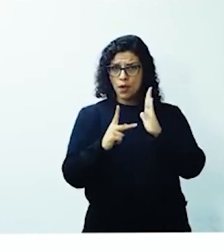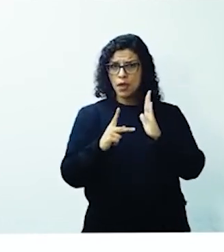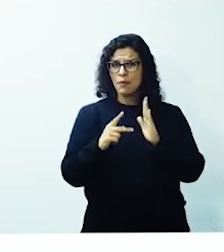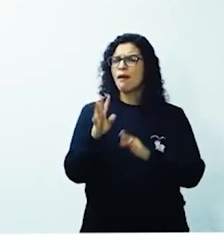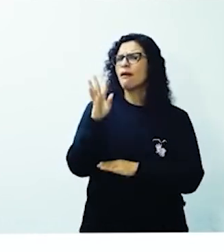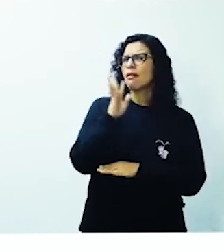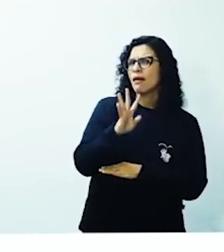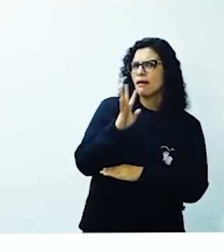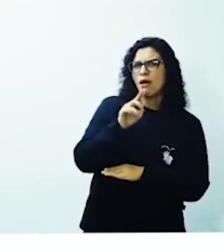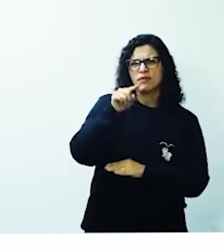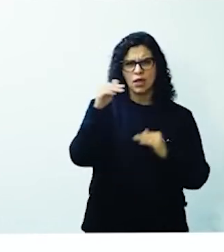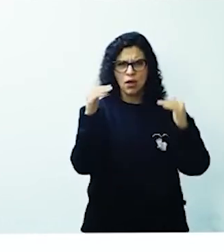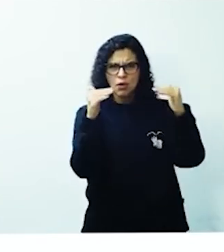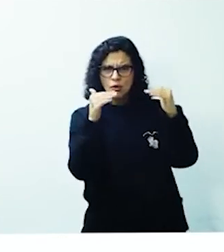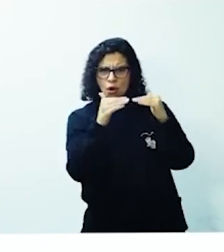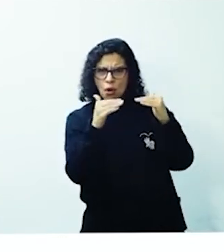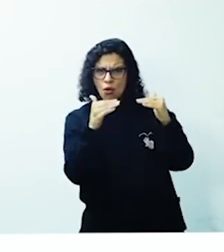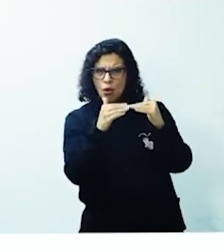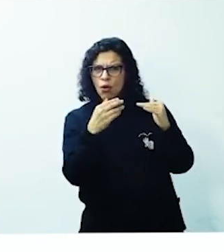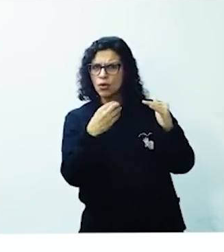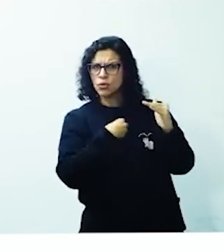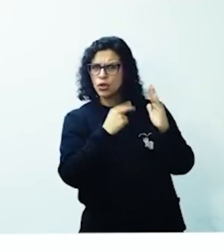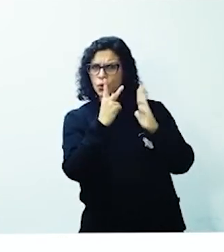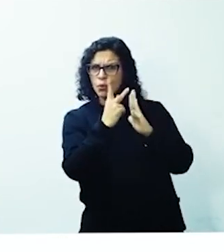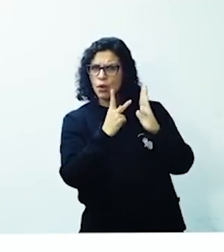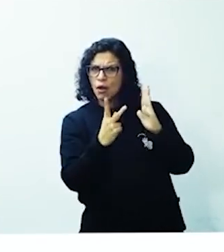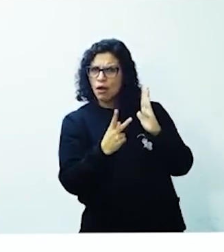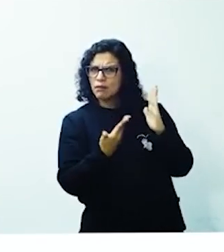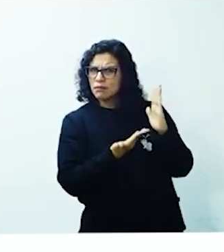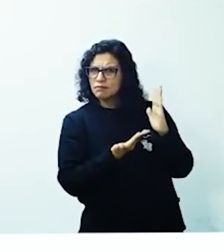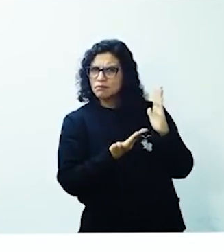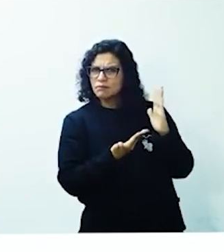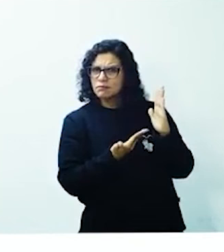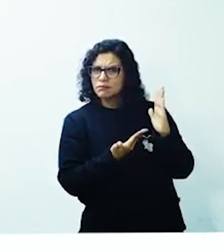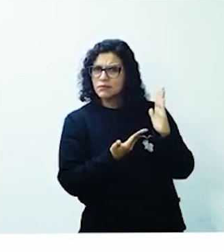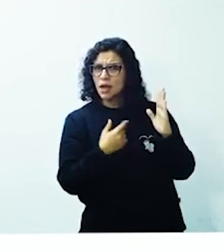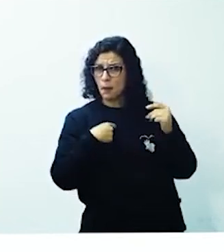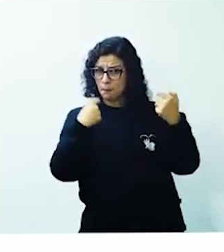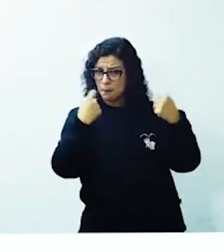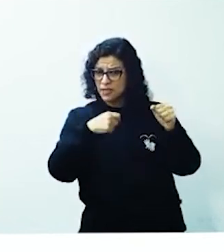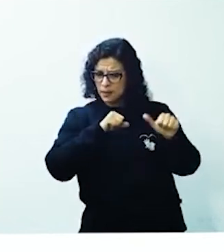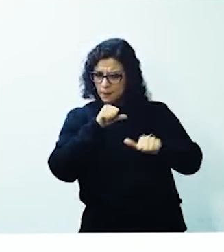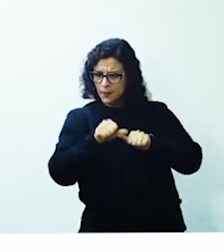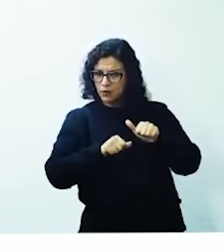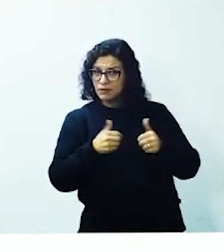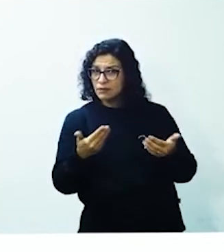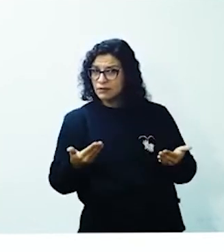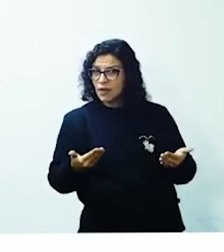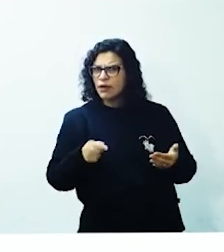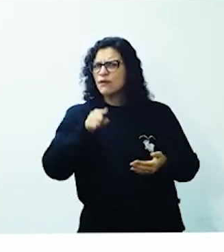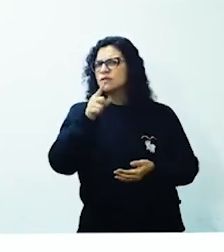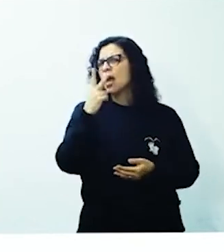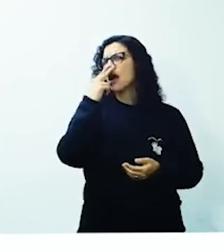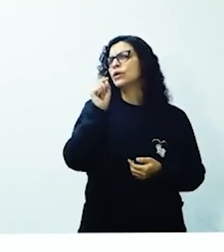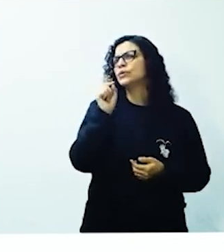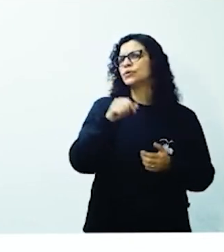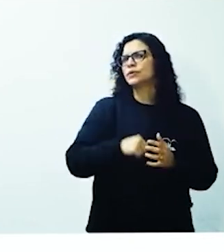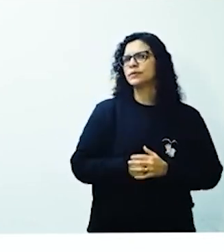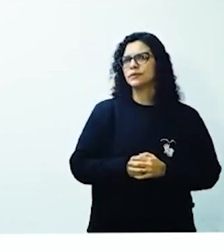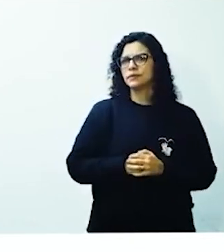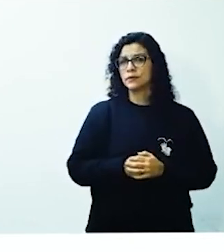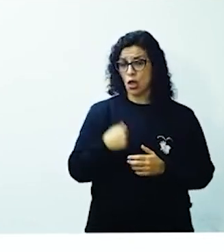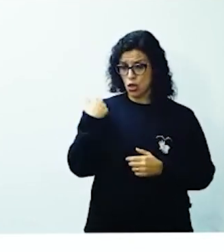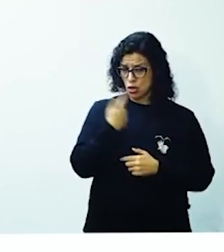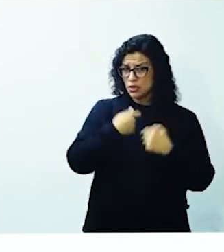é bacana? Você concorda com o poeta Braulio Bessa de que é preciso mudar? O que vocês acham?